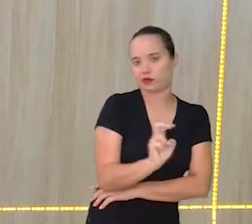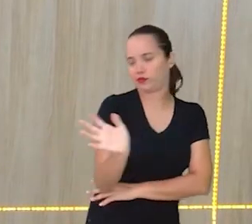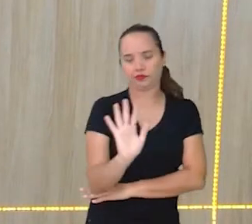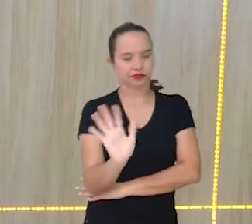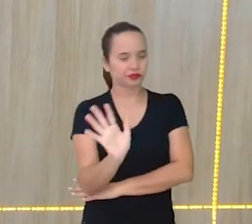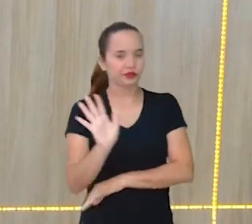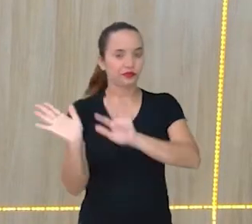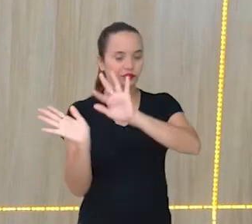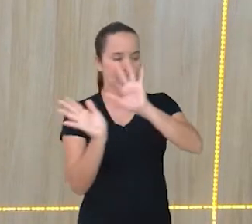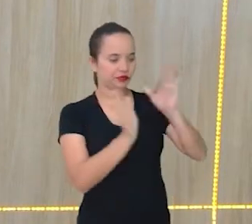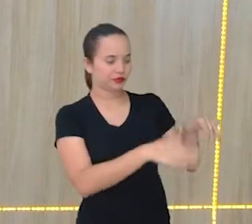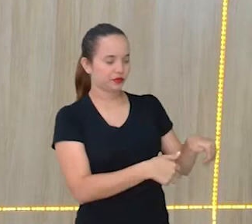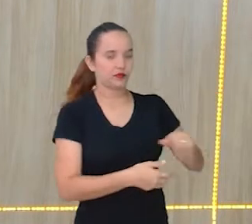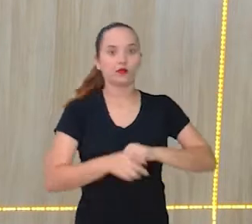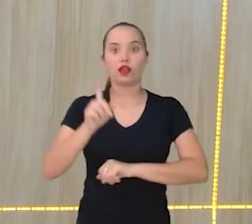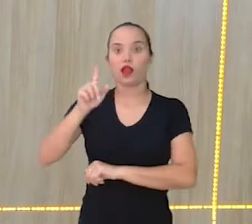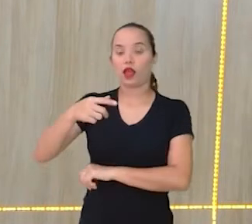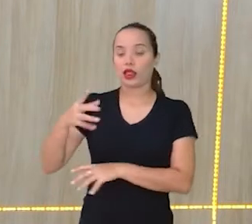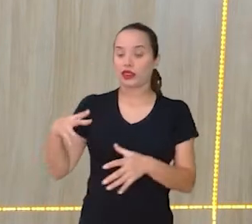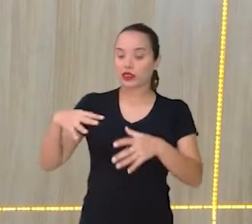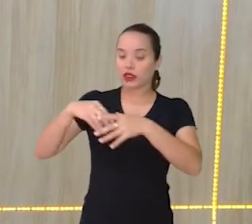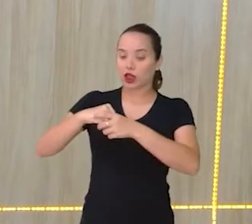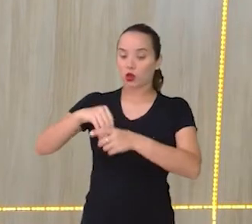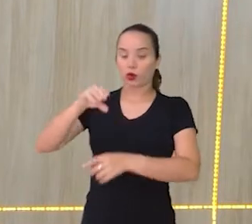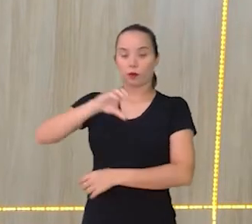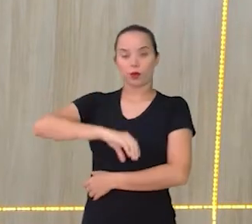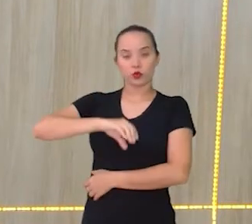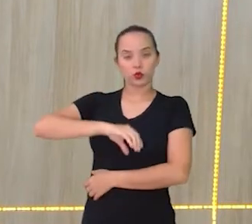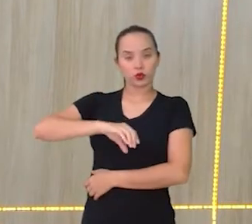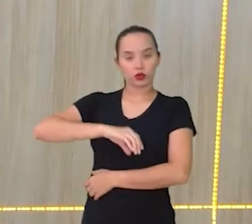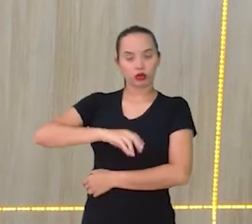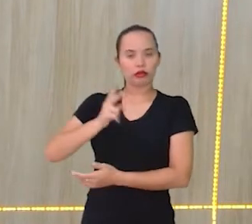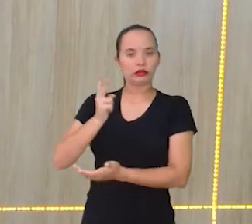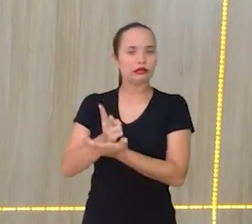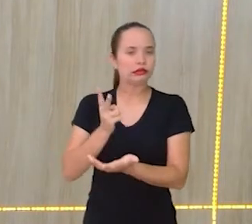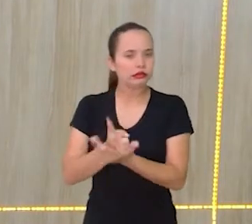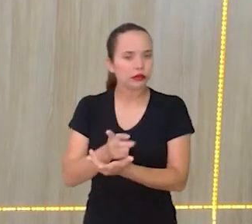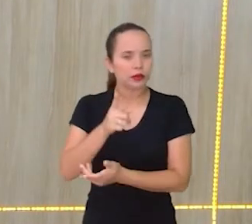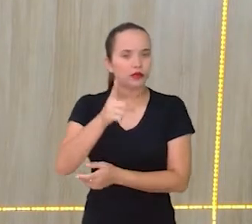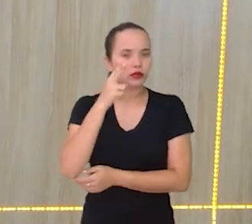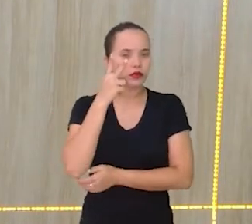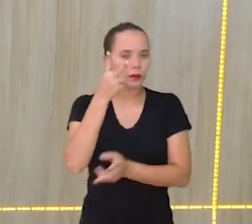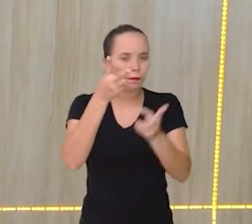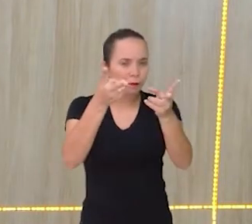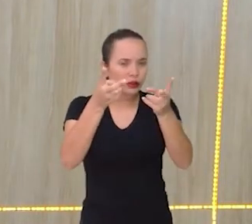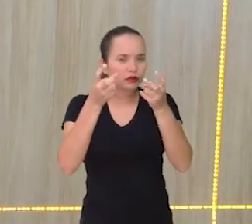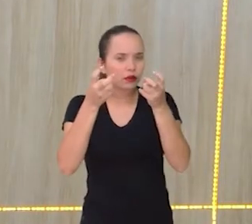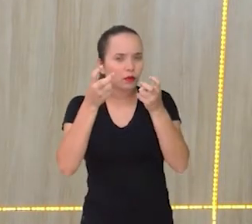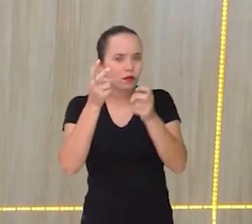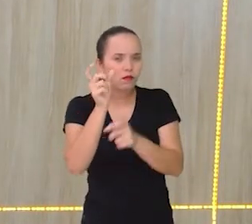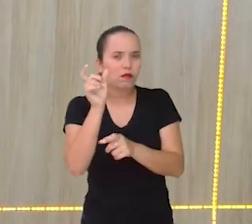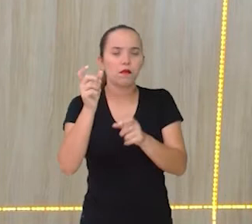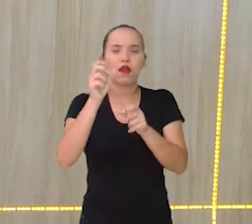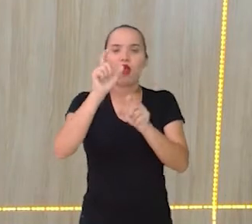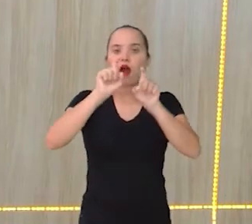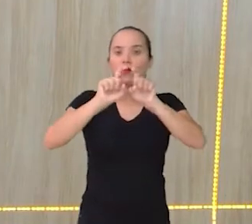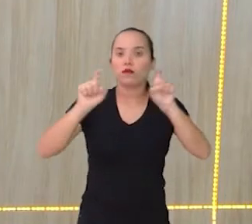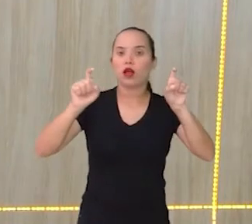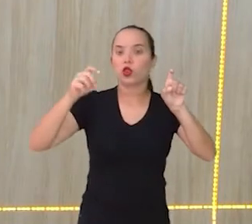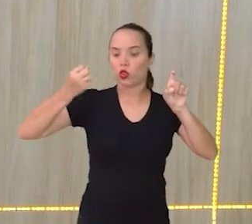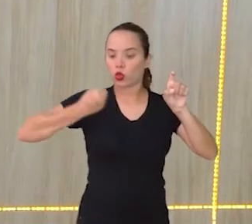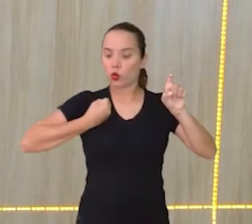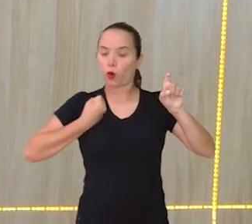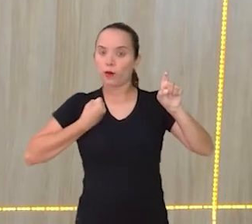5. Não. Em português, sempre que você ouvir essa expressão aí, olha, número, verbo indica